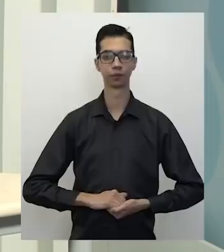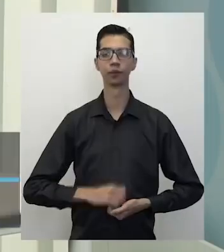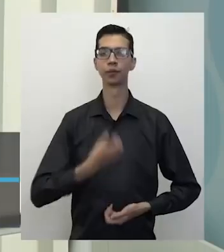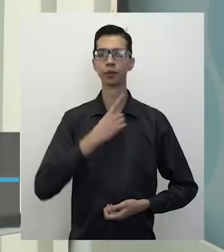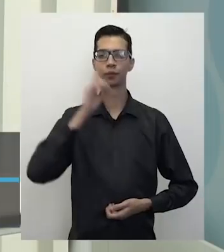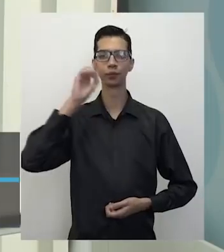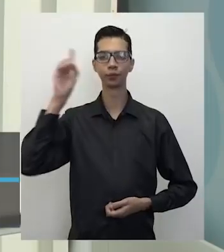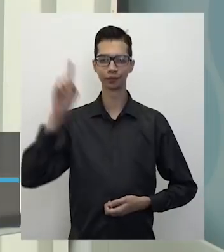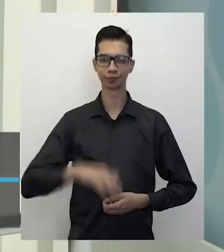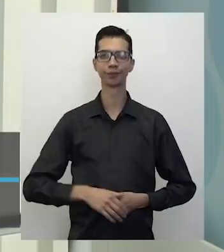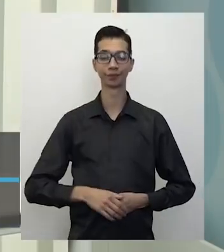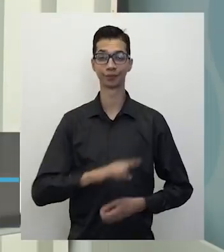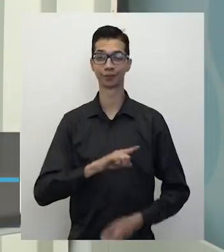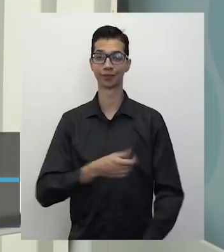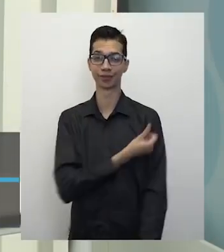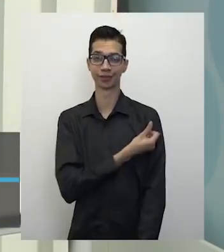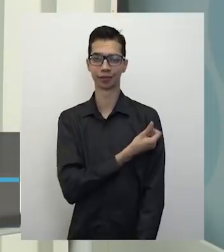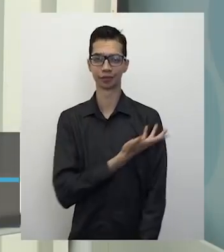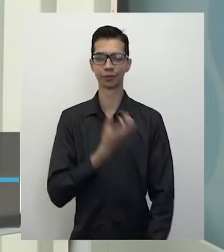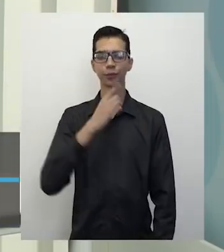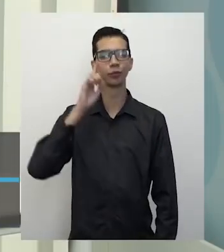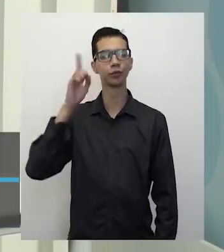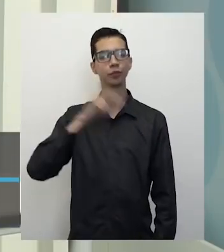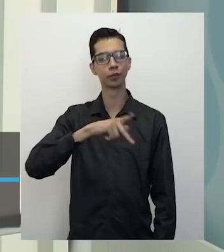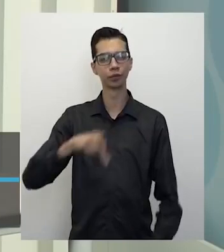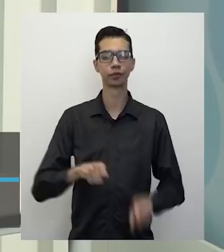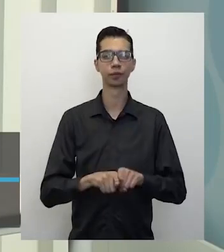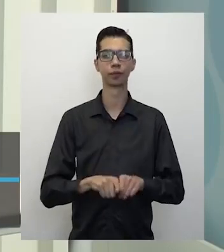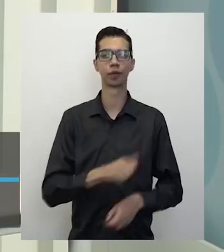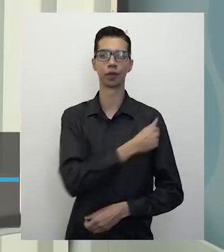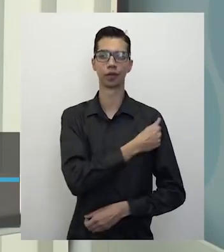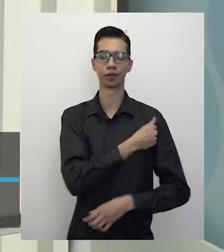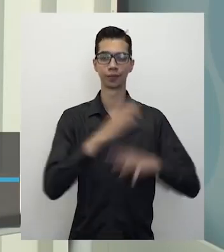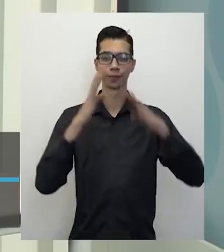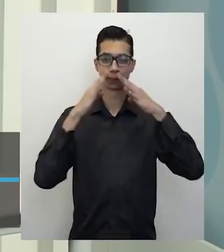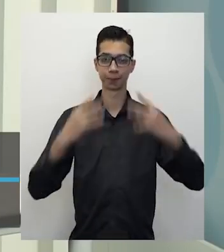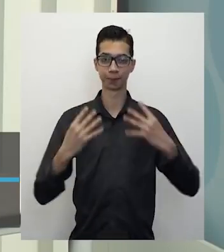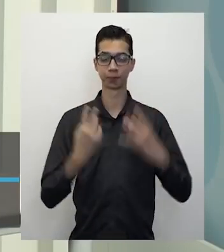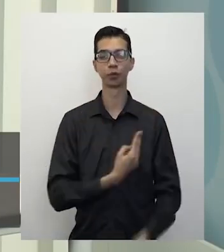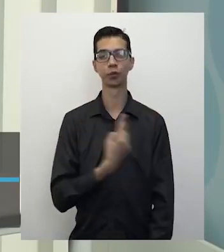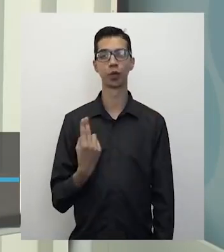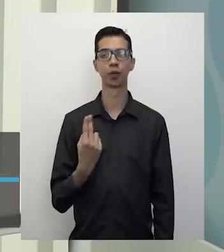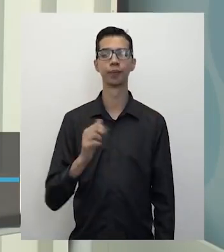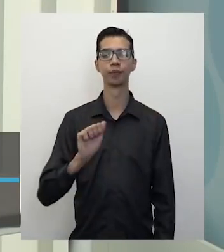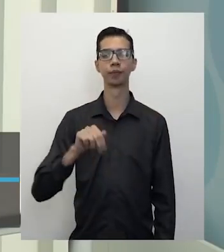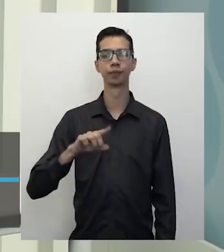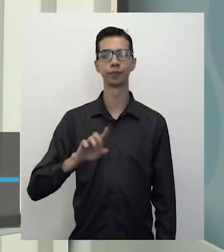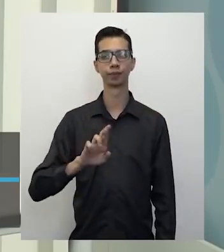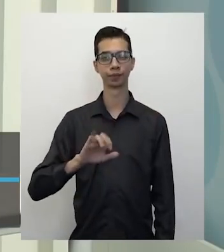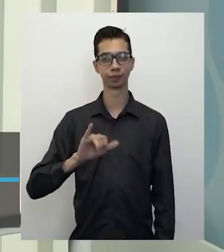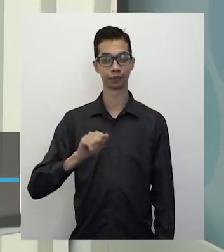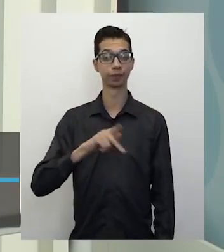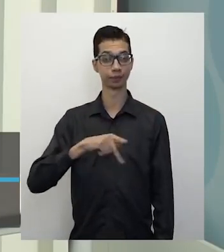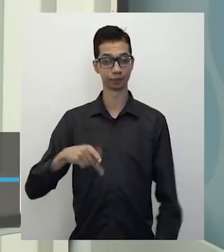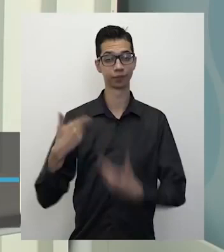Bom dia, sexto ano. Bom dia, professores, alunos. Eu sou a professora Andréia. Está começando mais uma